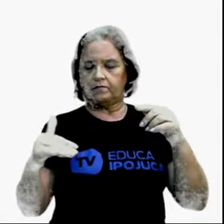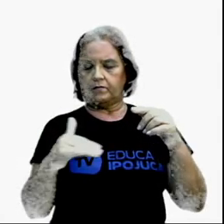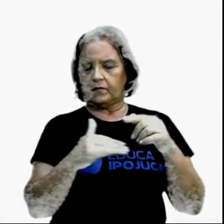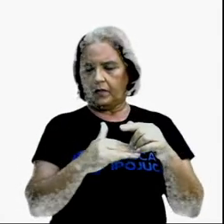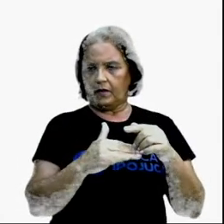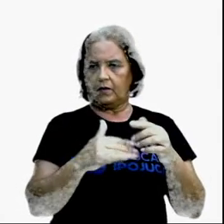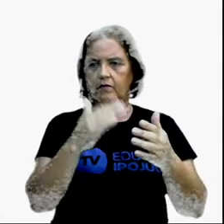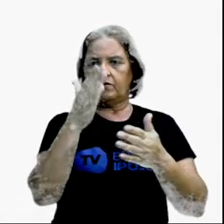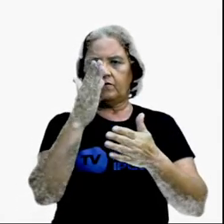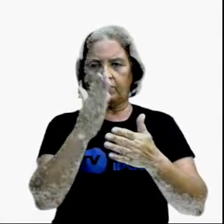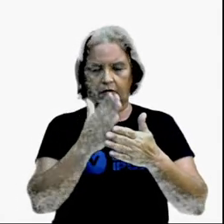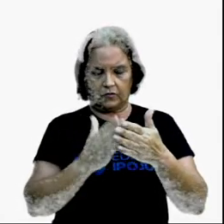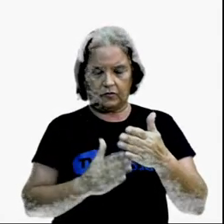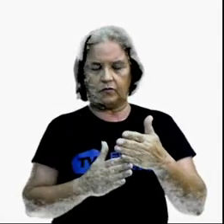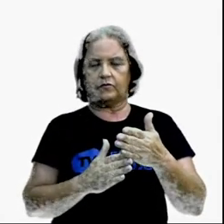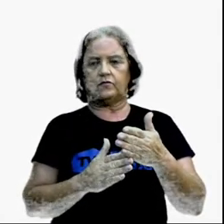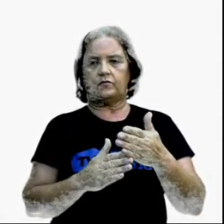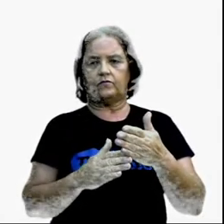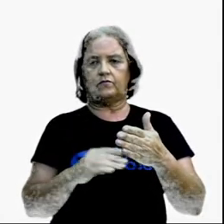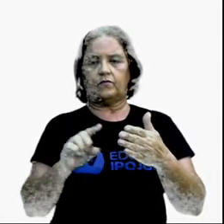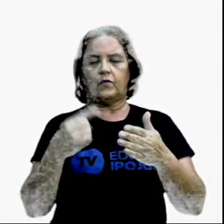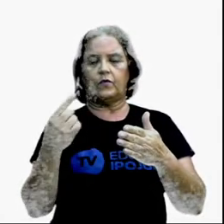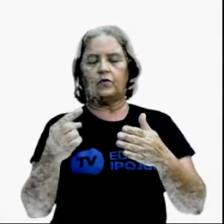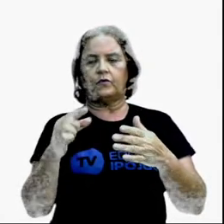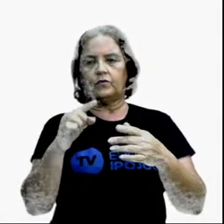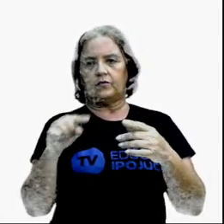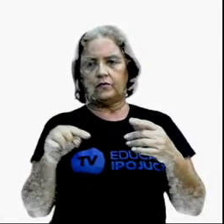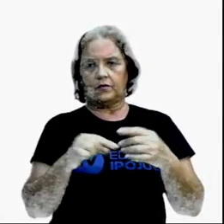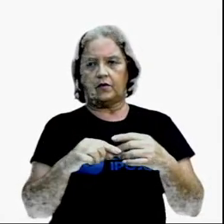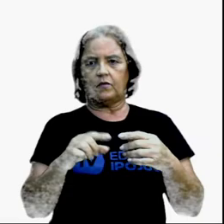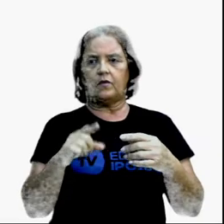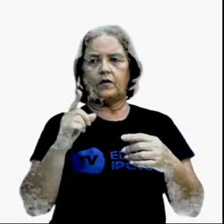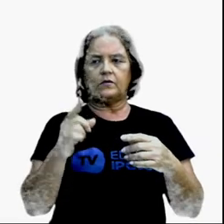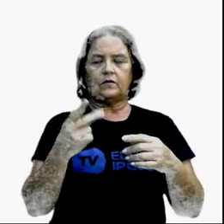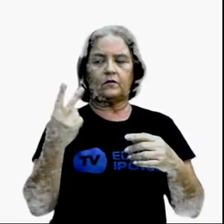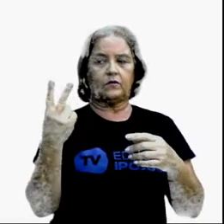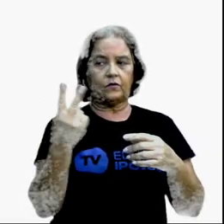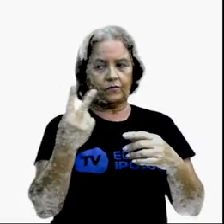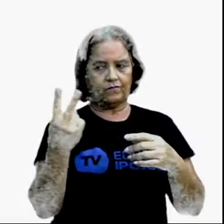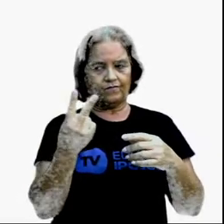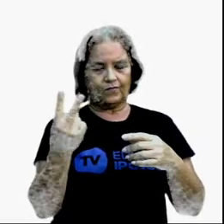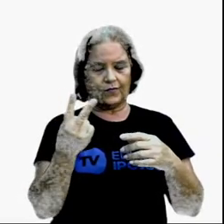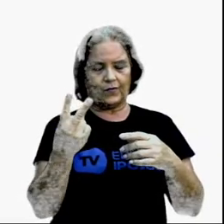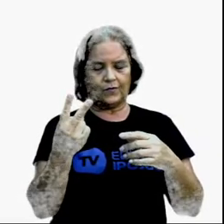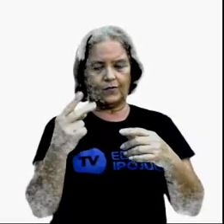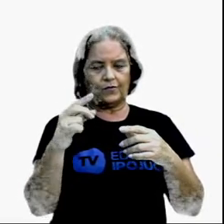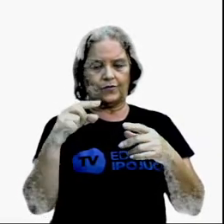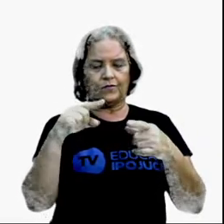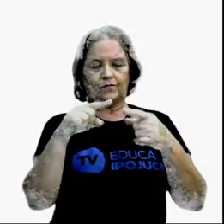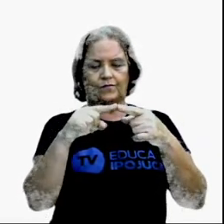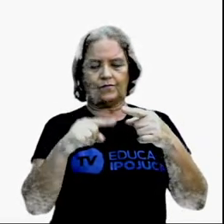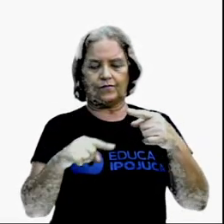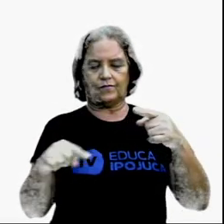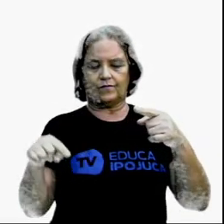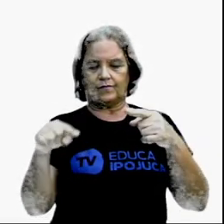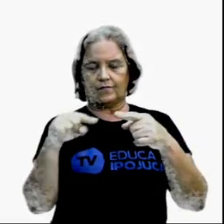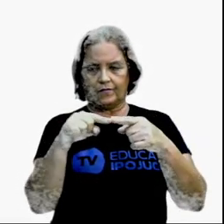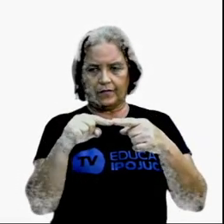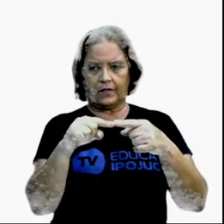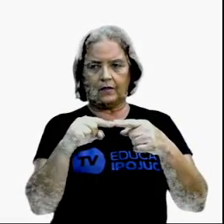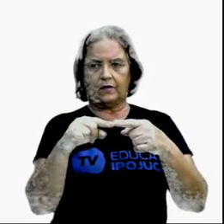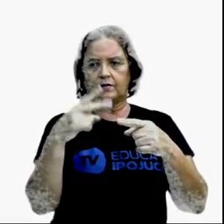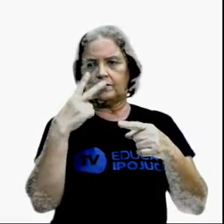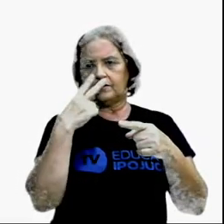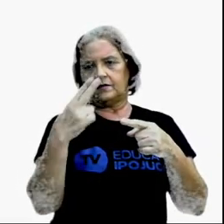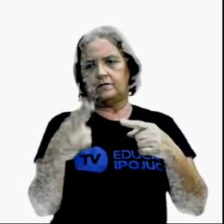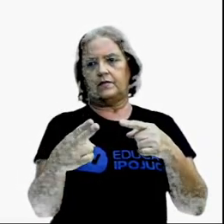outro triângulo. Então, já quero dizer que esta figura tem dois triângulos semelhantes. Olha aqui, O enunciado